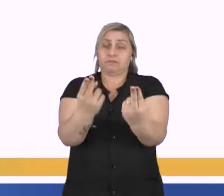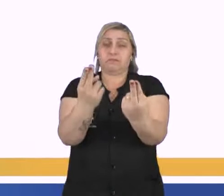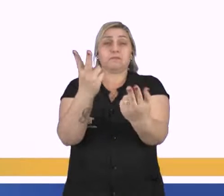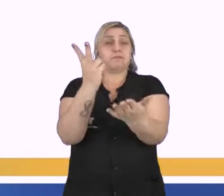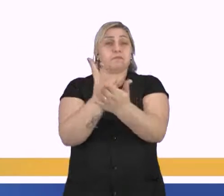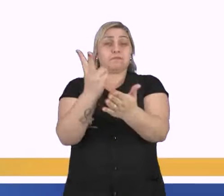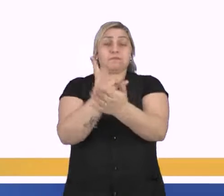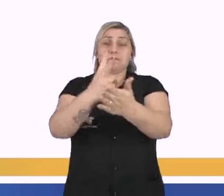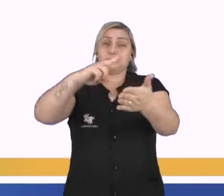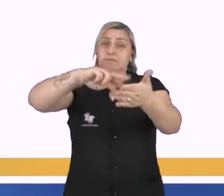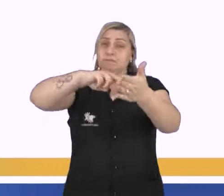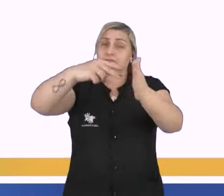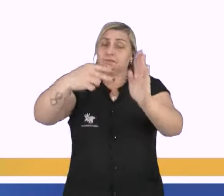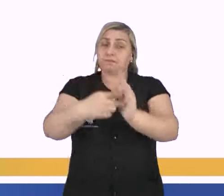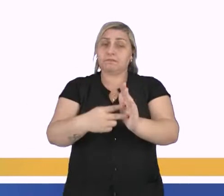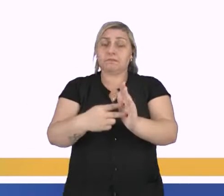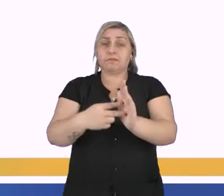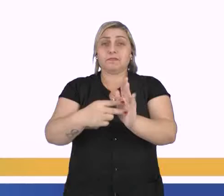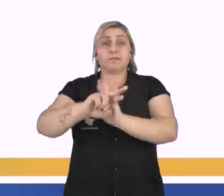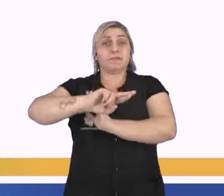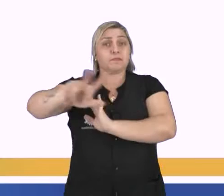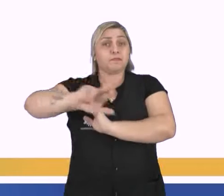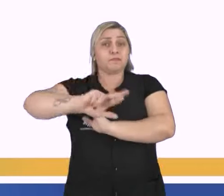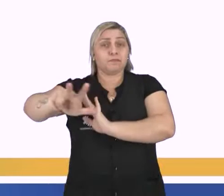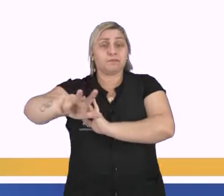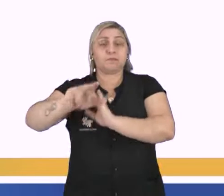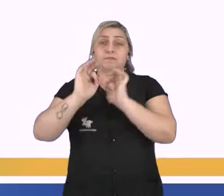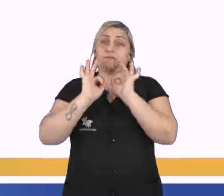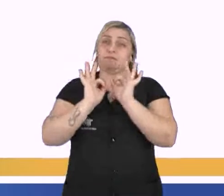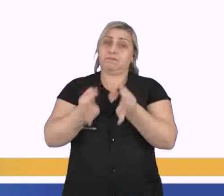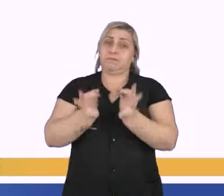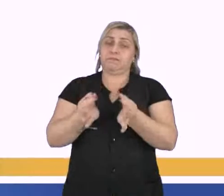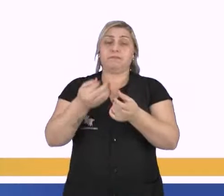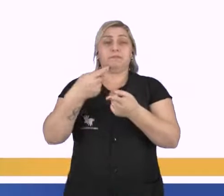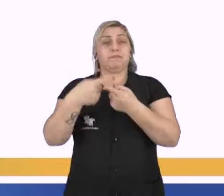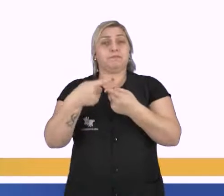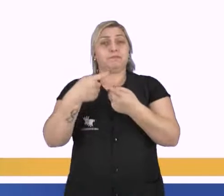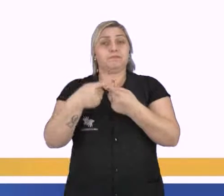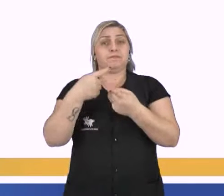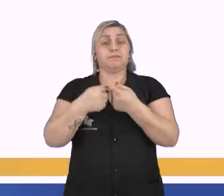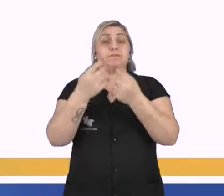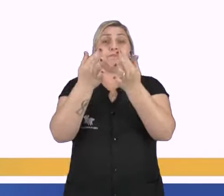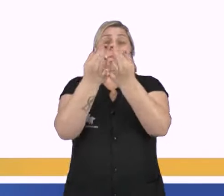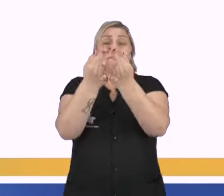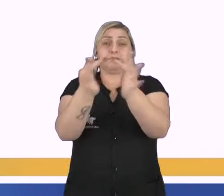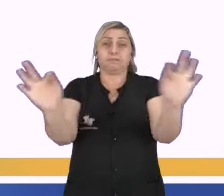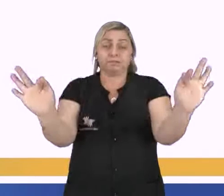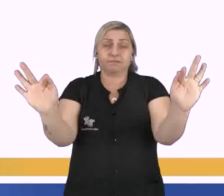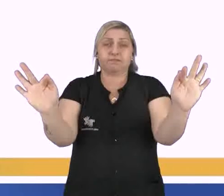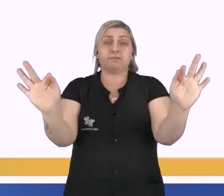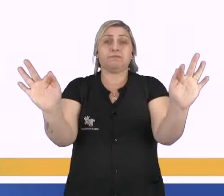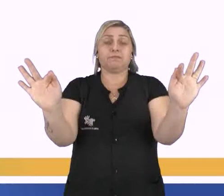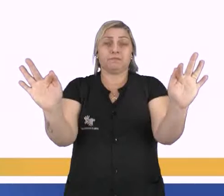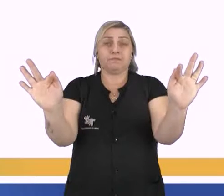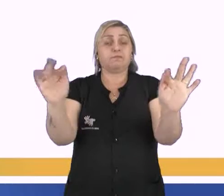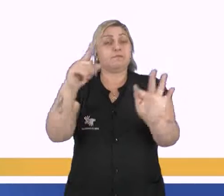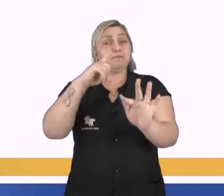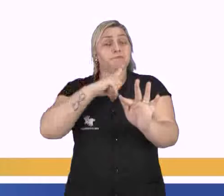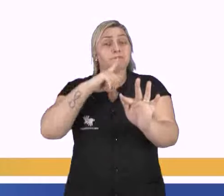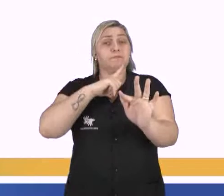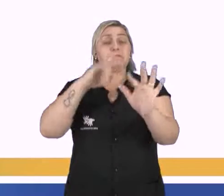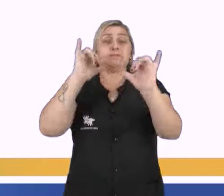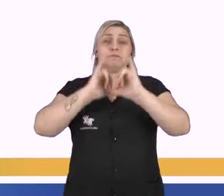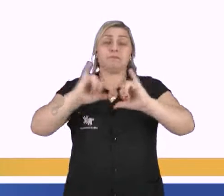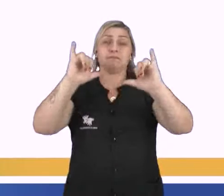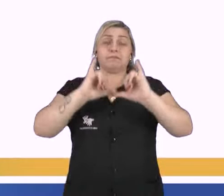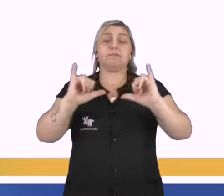mesmo significado, eles não são, tá certo? Porque, vamos ver, frase, ele tem um